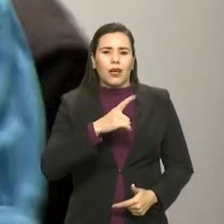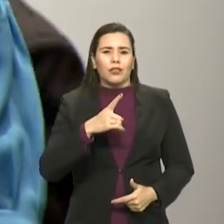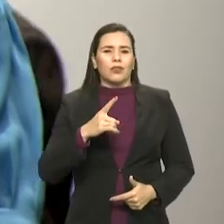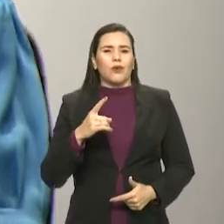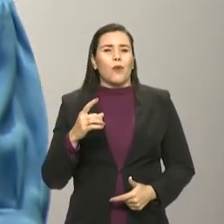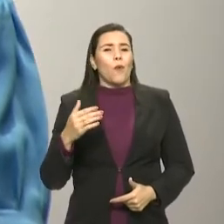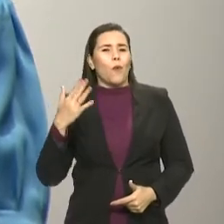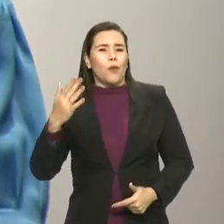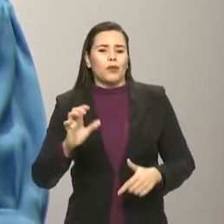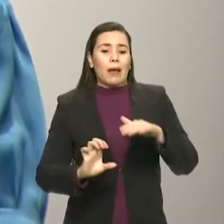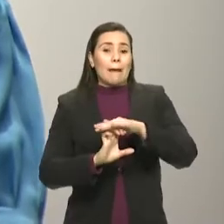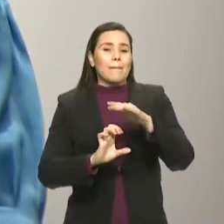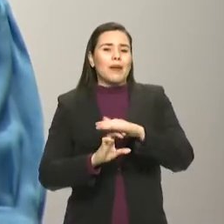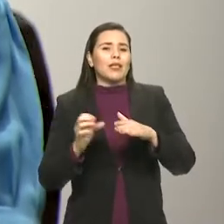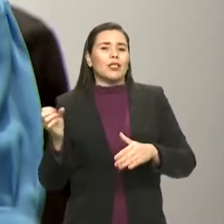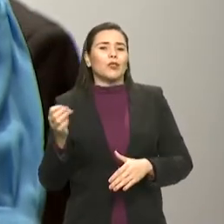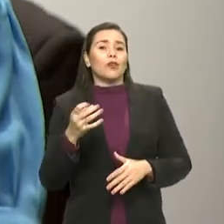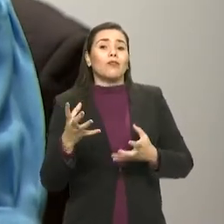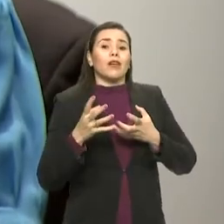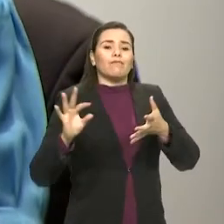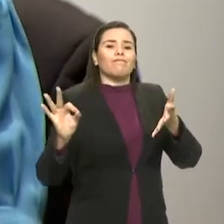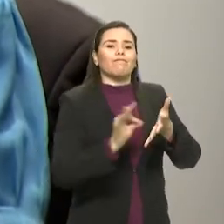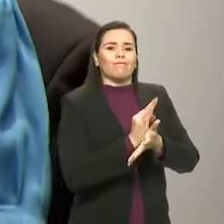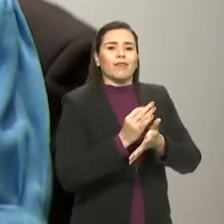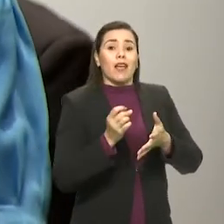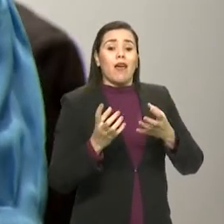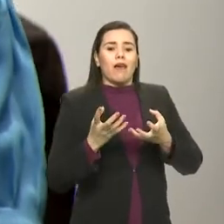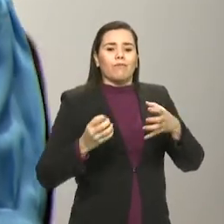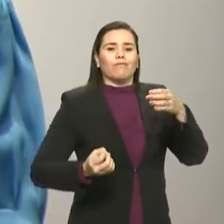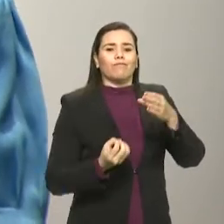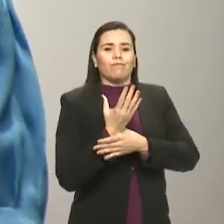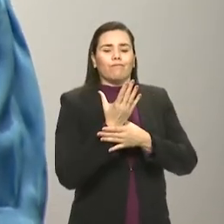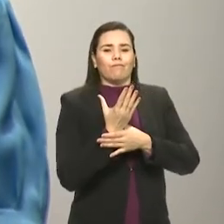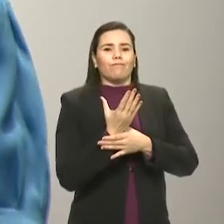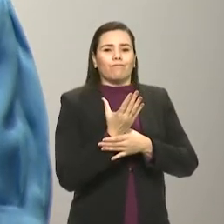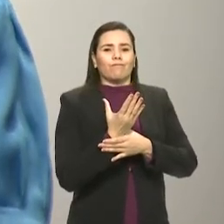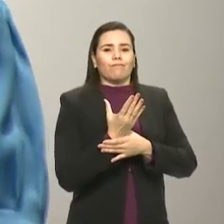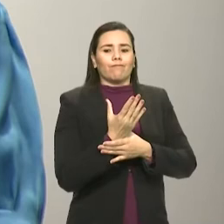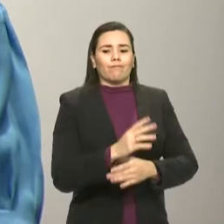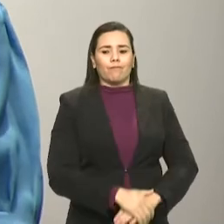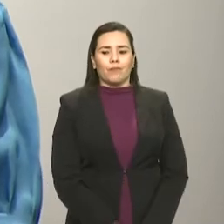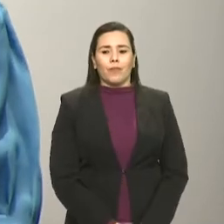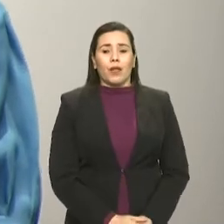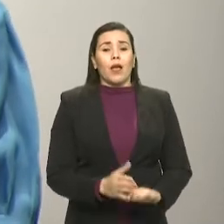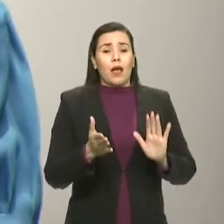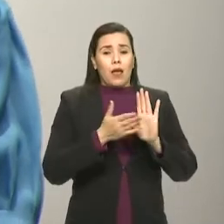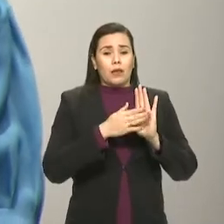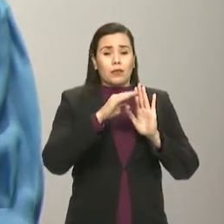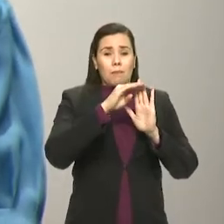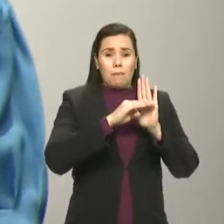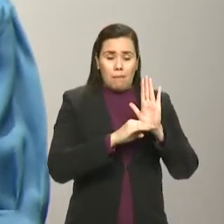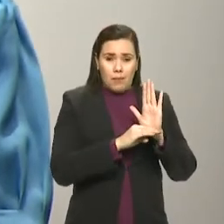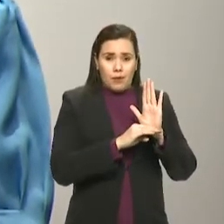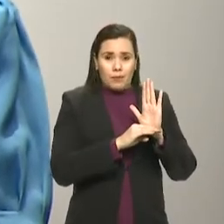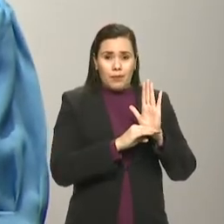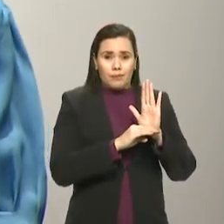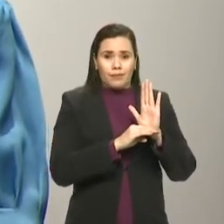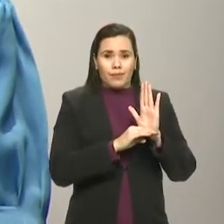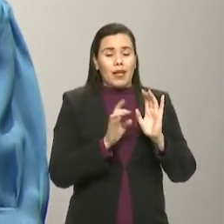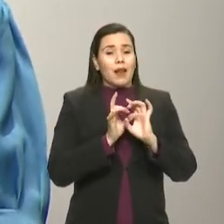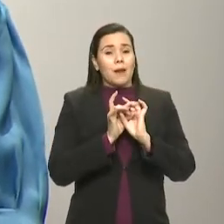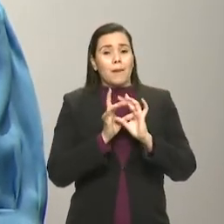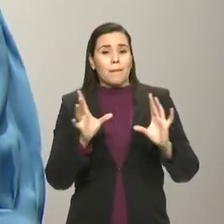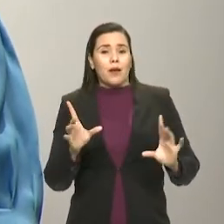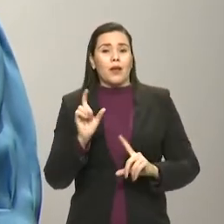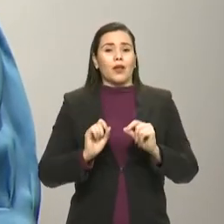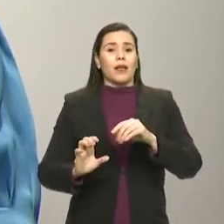é um dos exemplos concretos dessa atuação. O programa permite que a abertura de empresas e vários